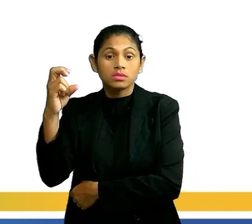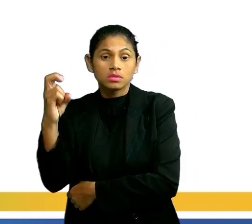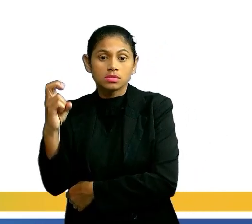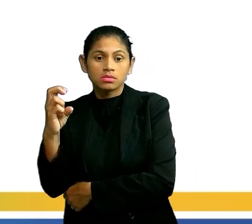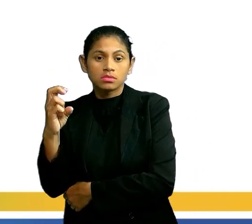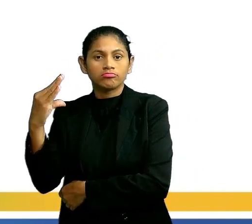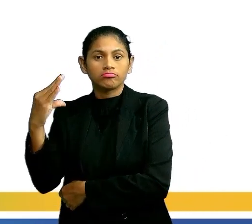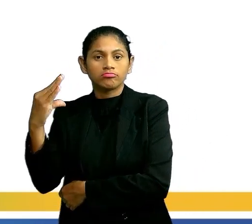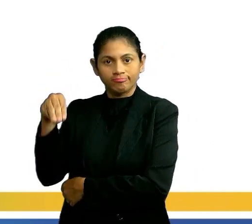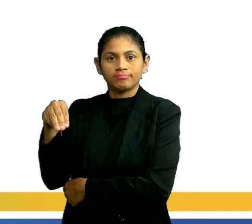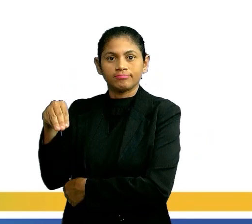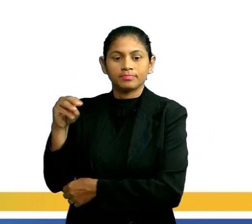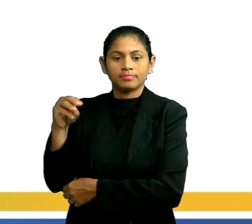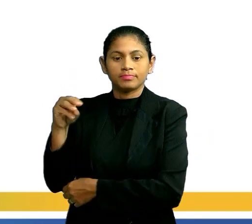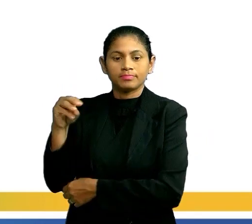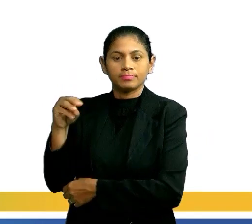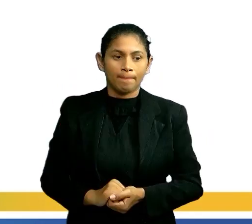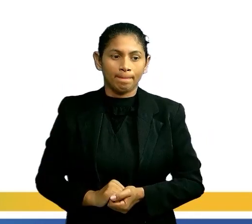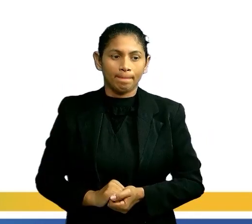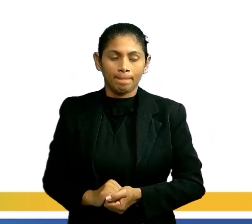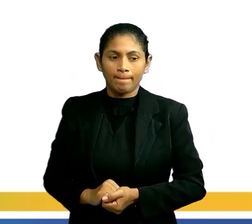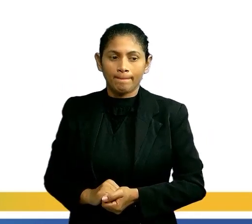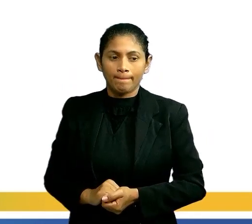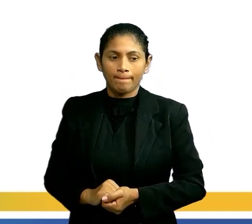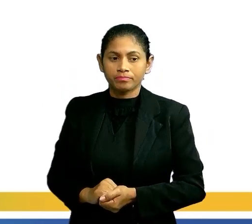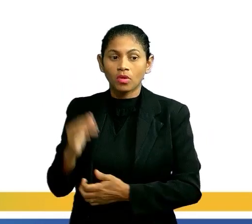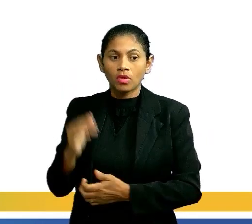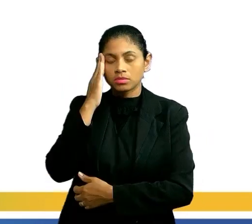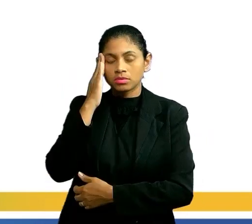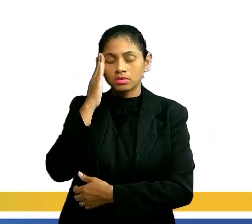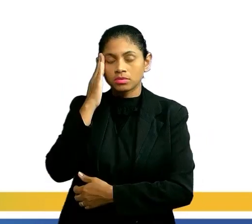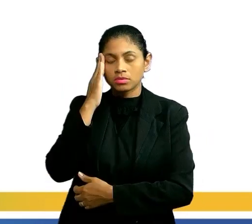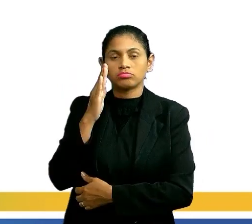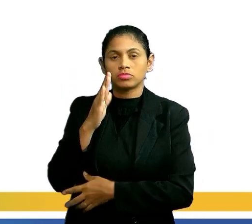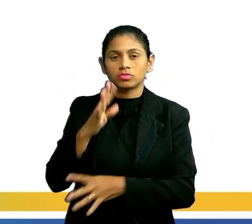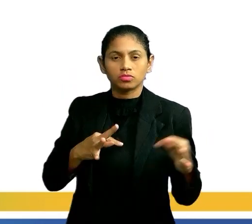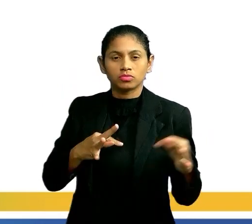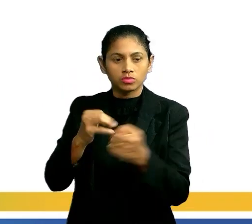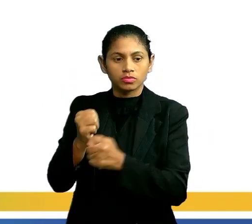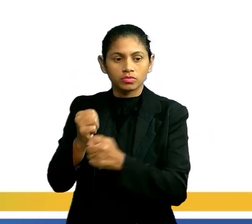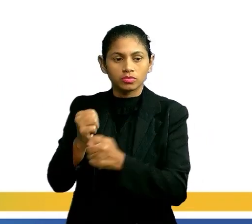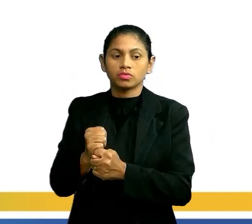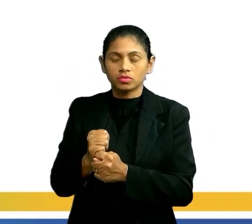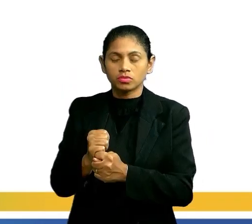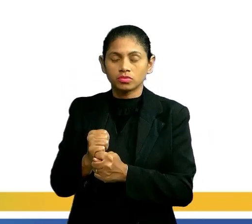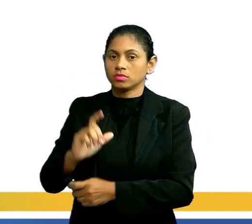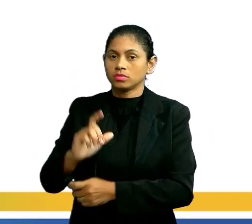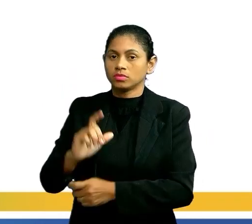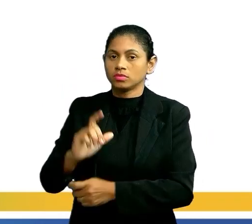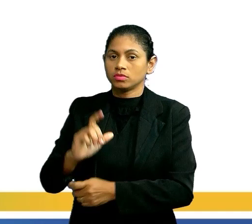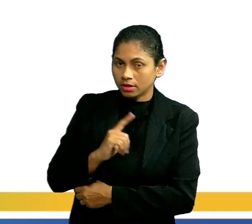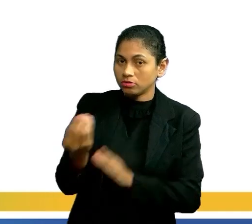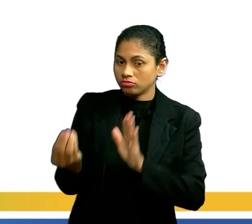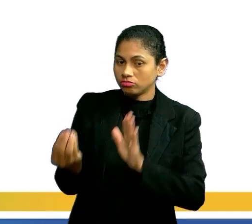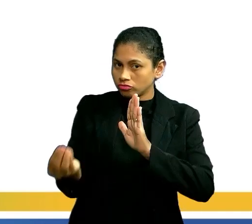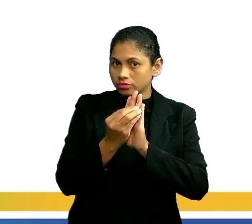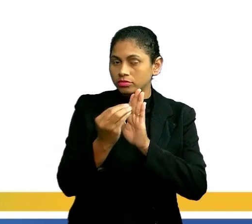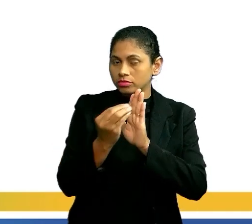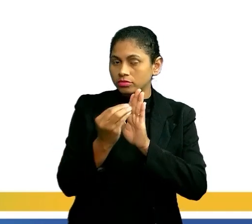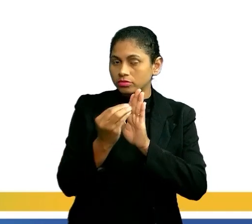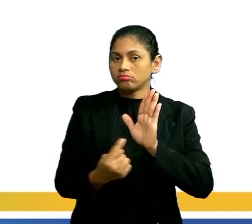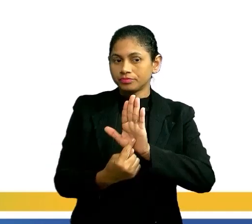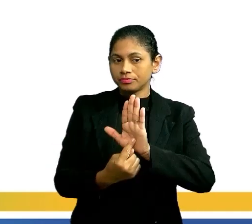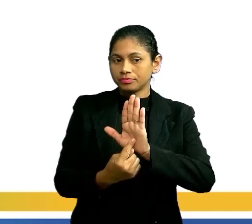área total eu tenho, que é 659, tá aqui. 2 vezes π vezes r é 2